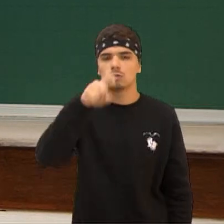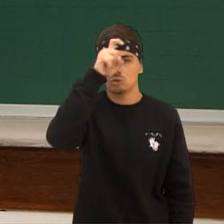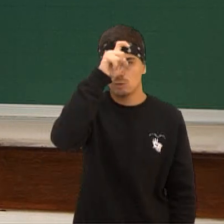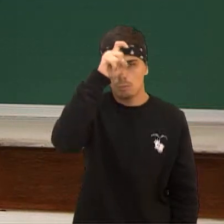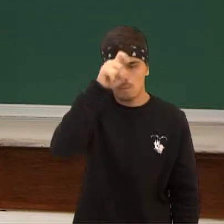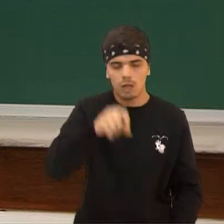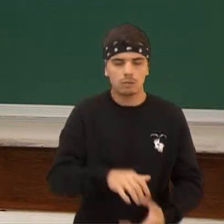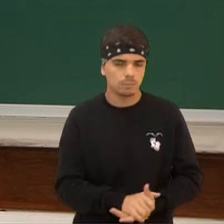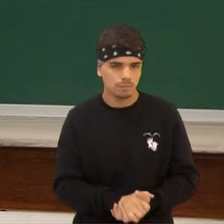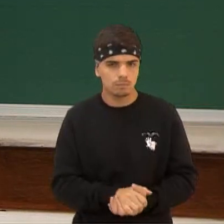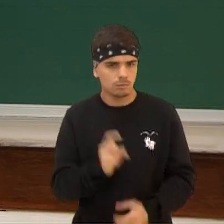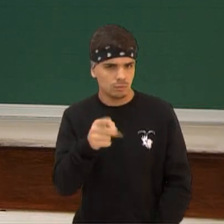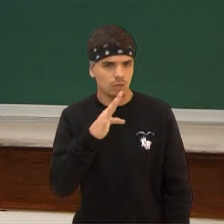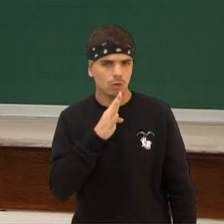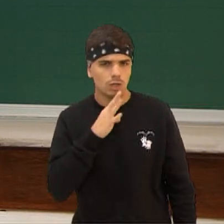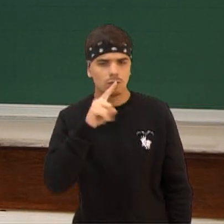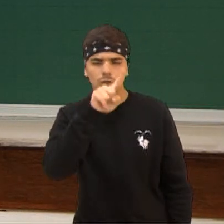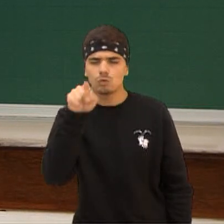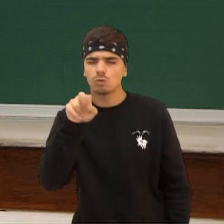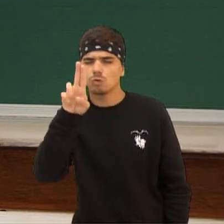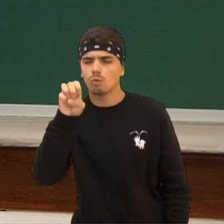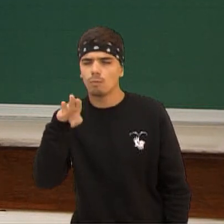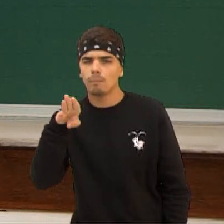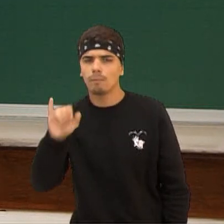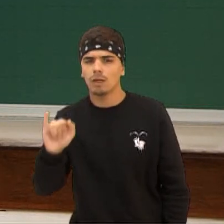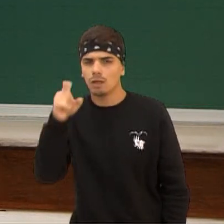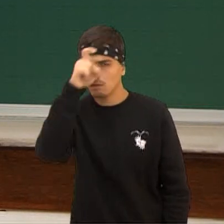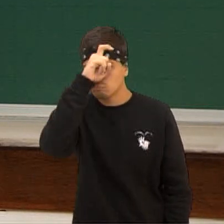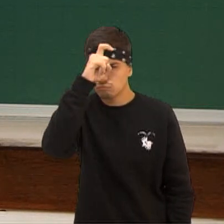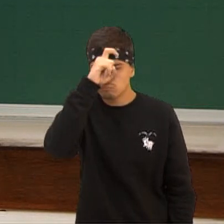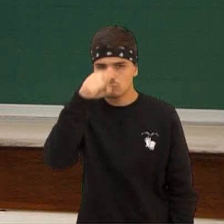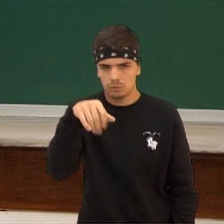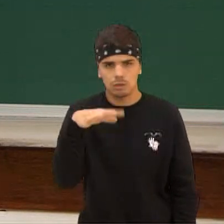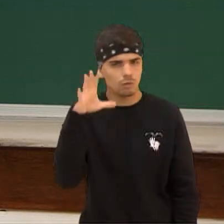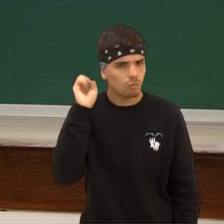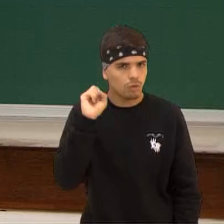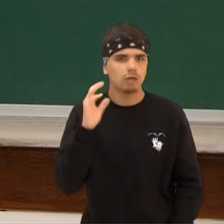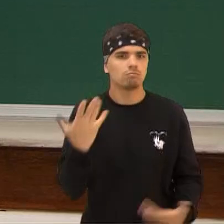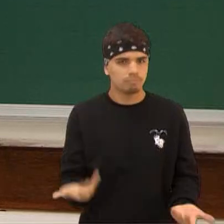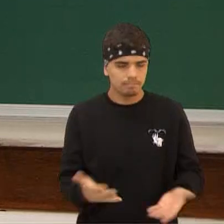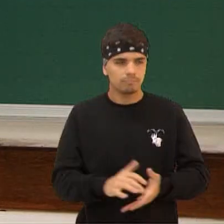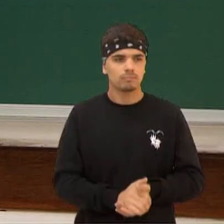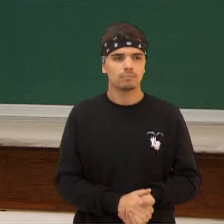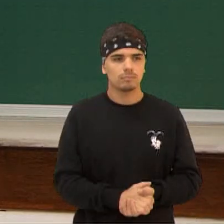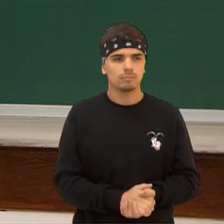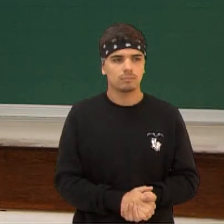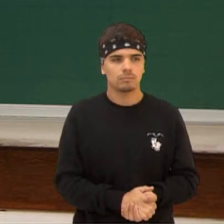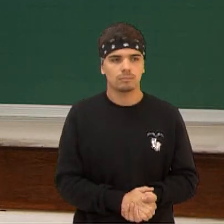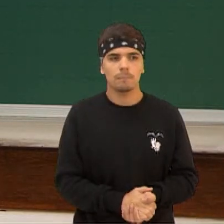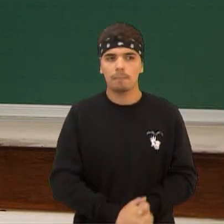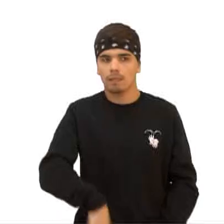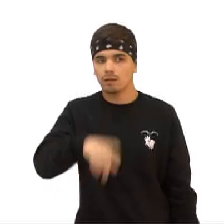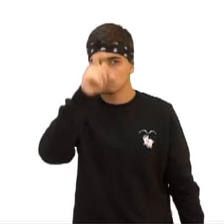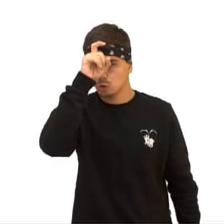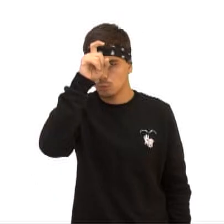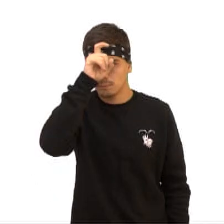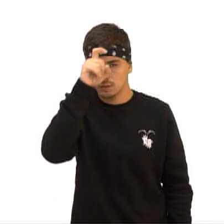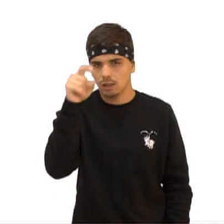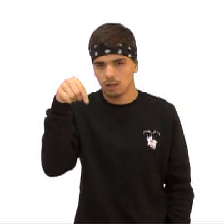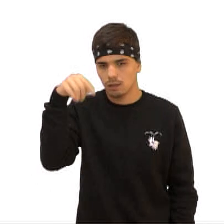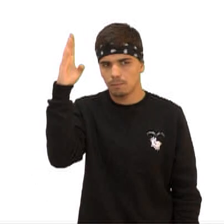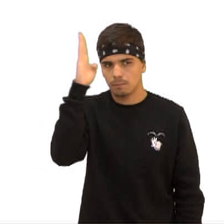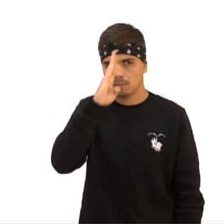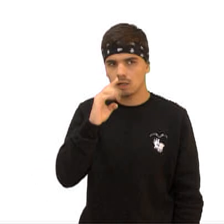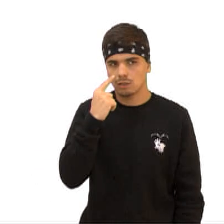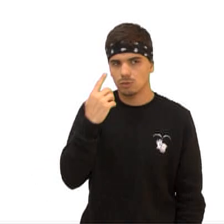Palmares. Você conhece Zumbi dos Palmares? Já ouviu falar? Do you know Zumbi dos Palmares? Zumbi dos Palmares was a Brazilian